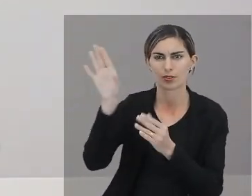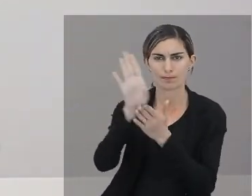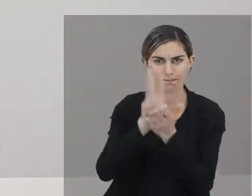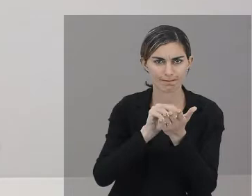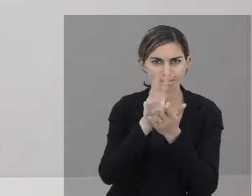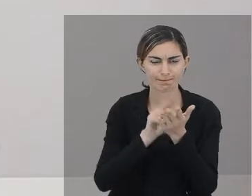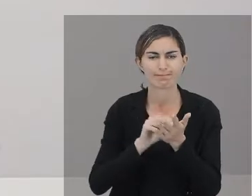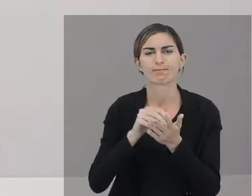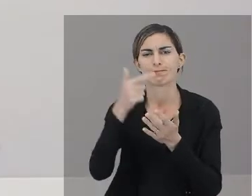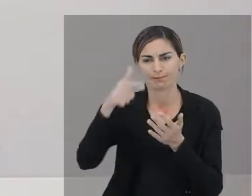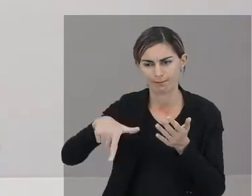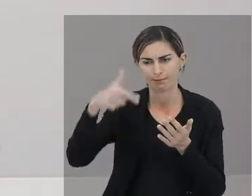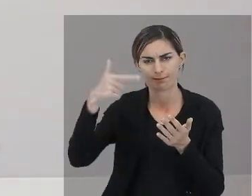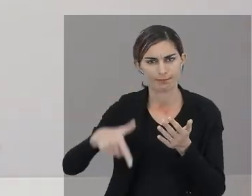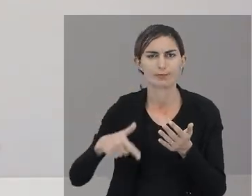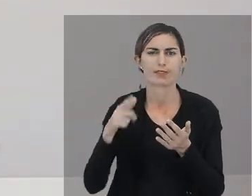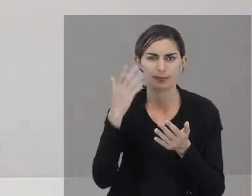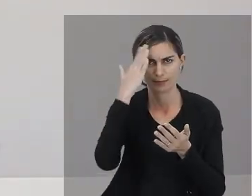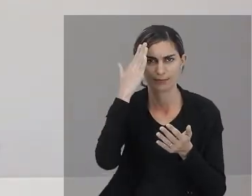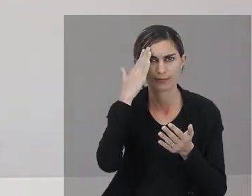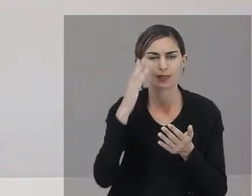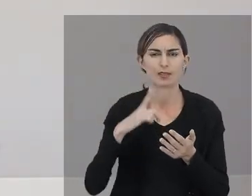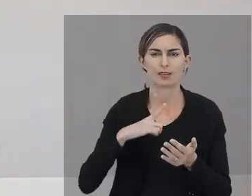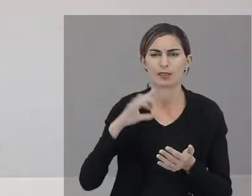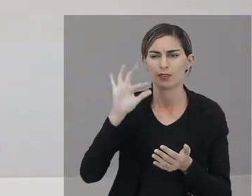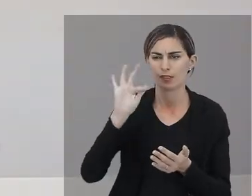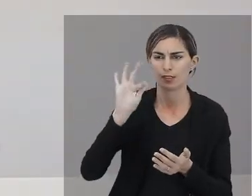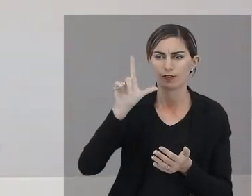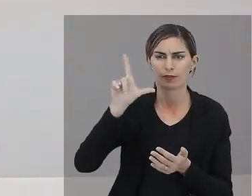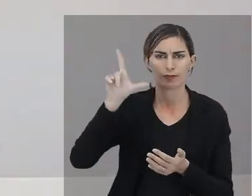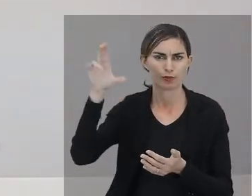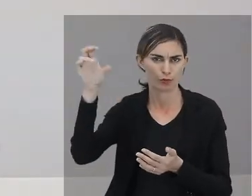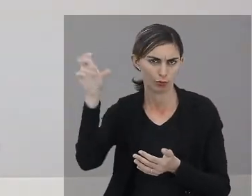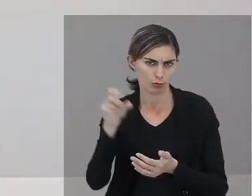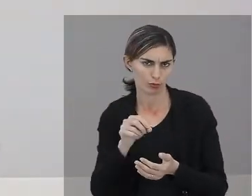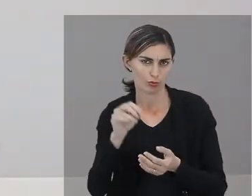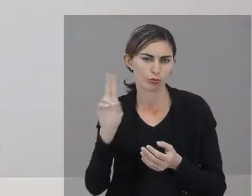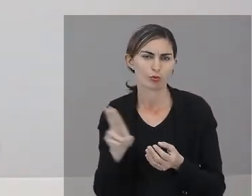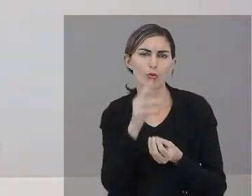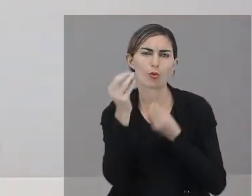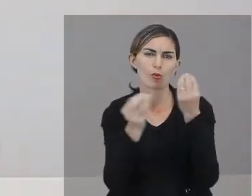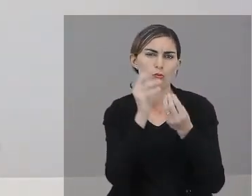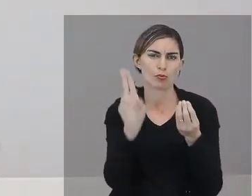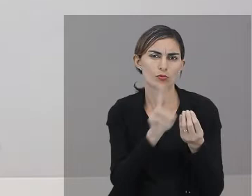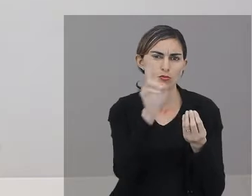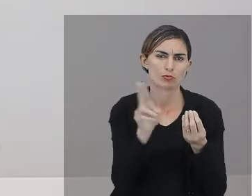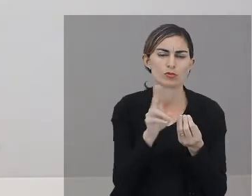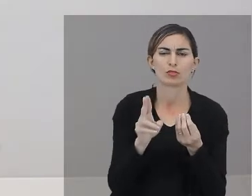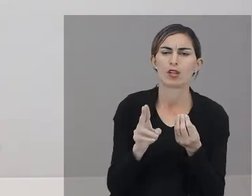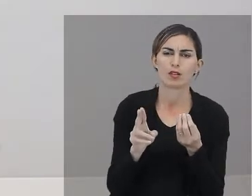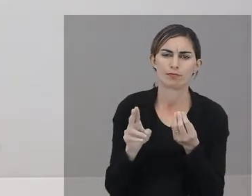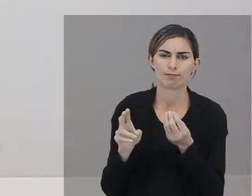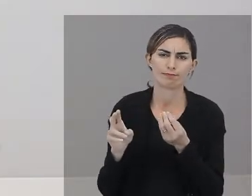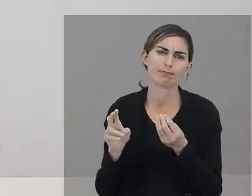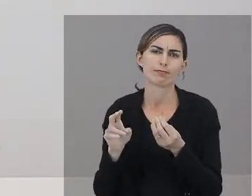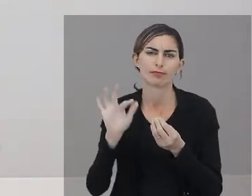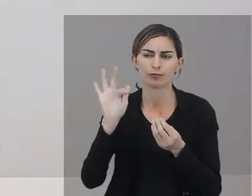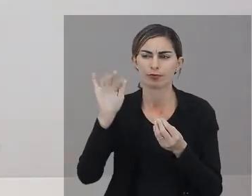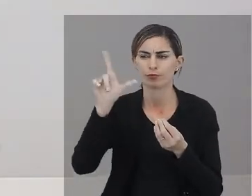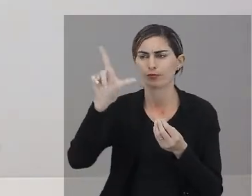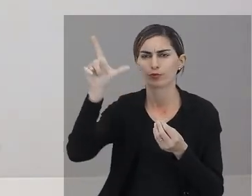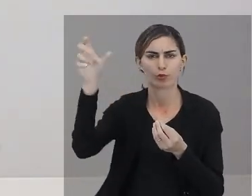competência anterior, temos um fluxo e podemos decidir se vamos usar uma parte ou outra desse